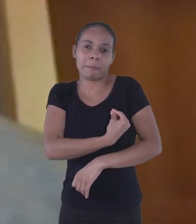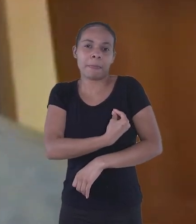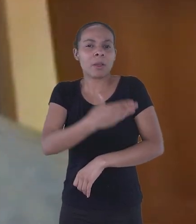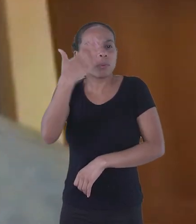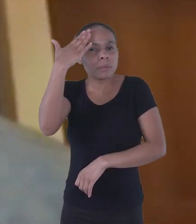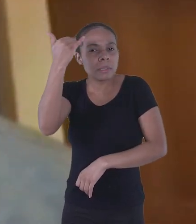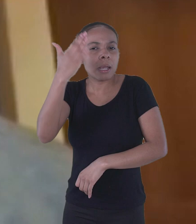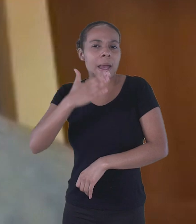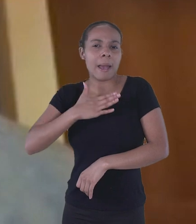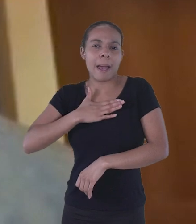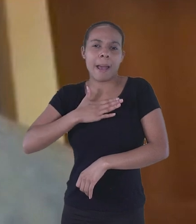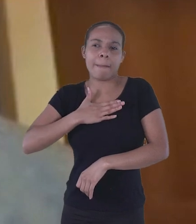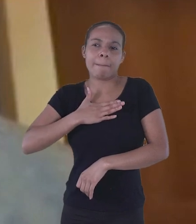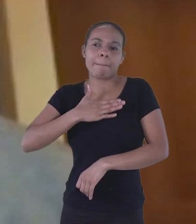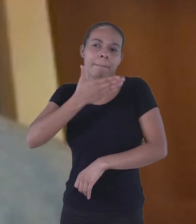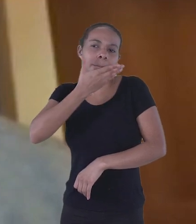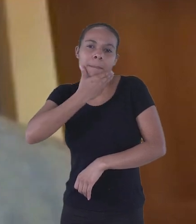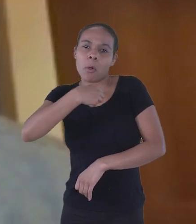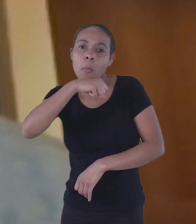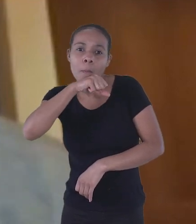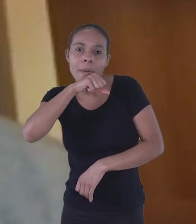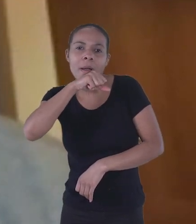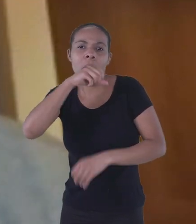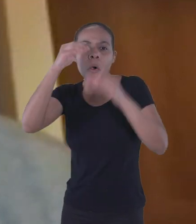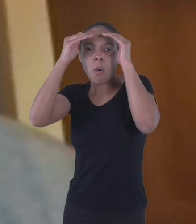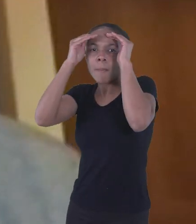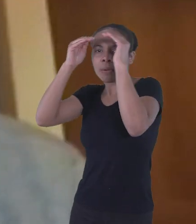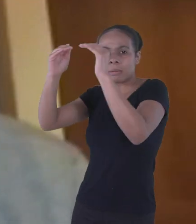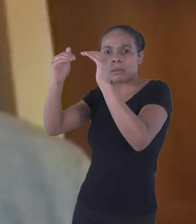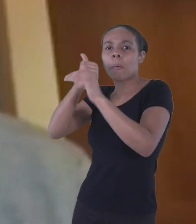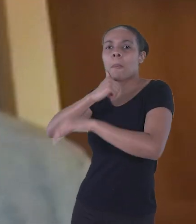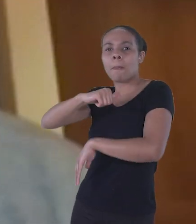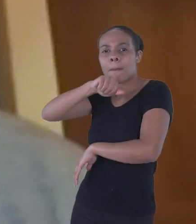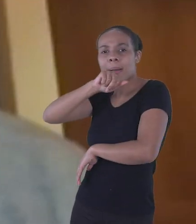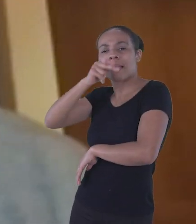da salvação da sua própria vida, no momento em que ele